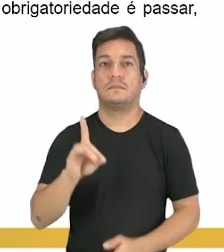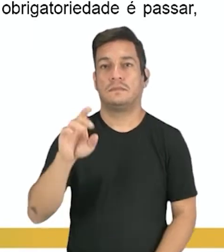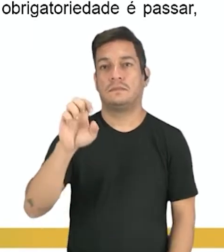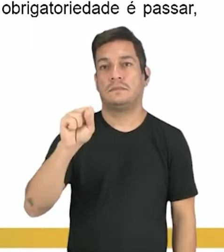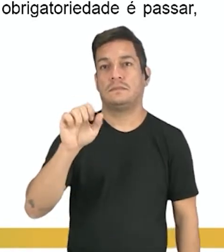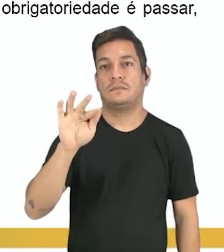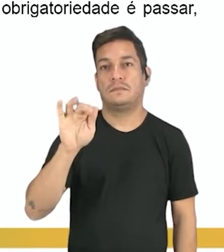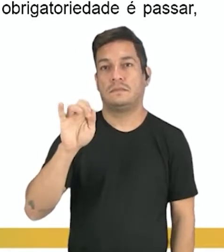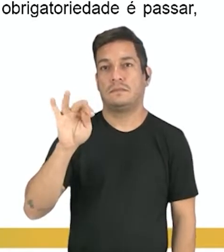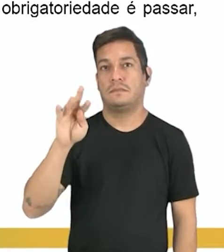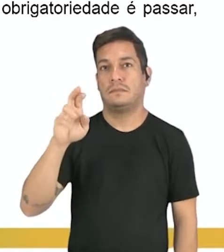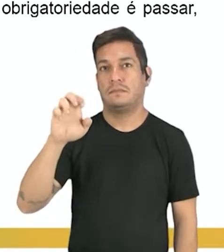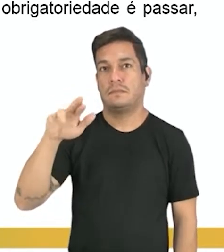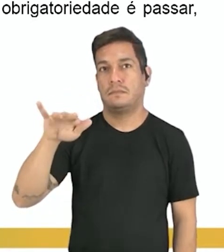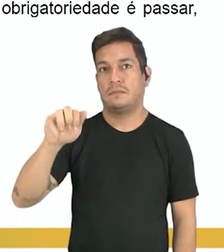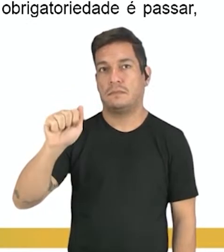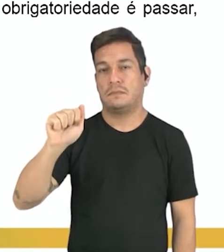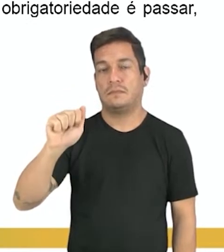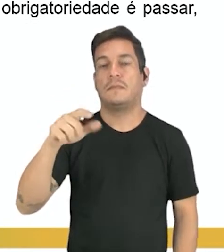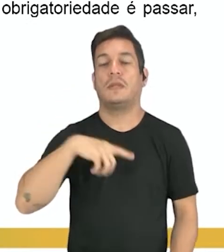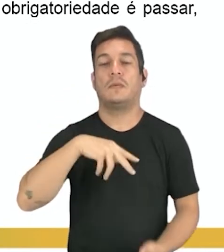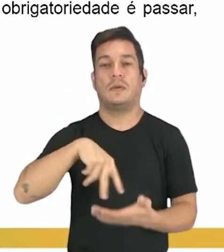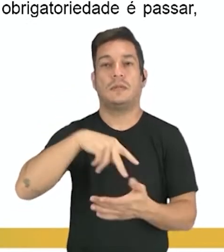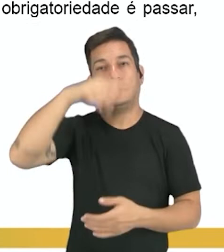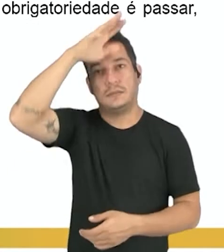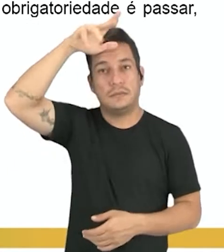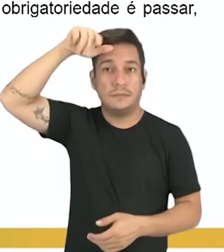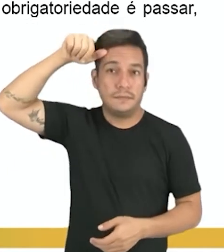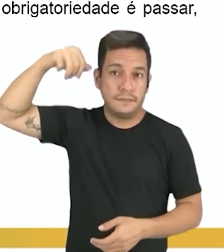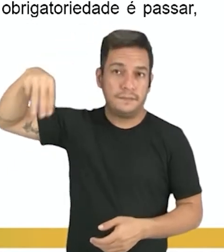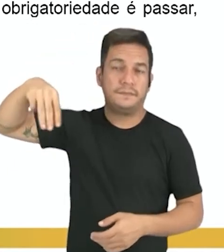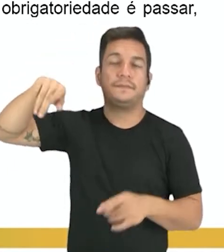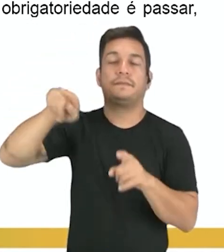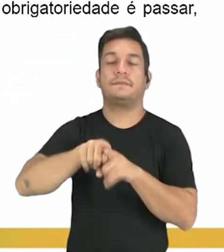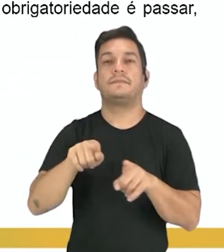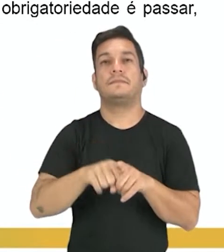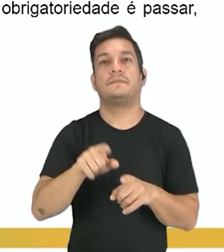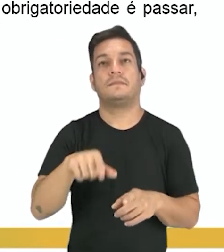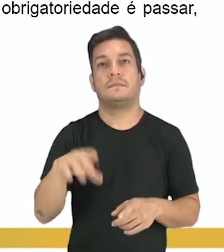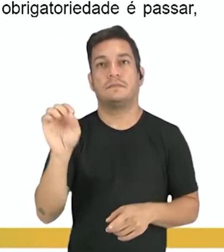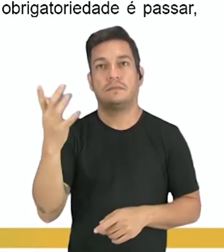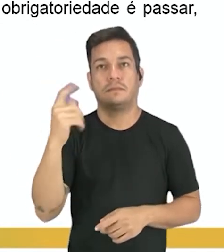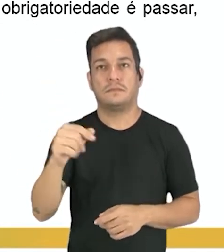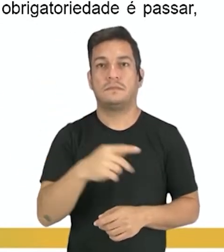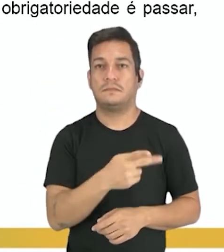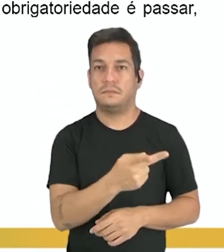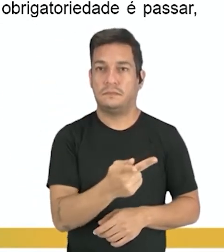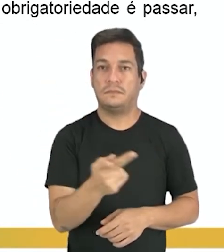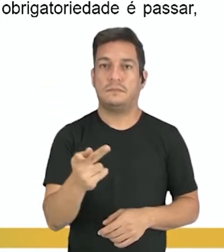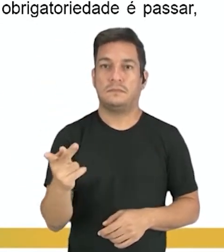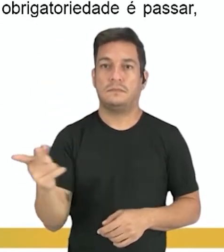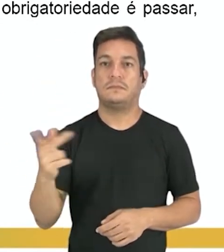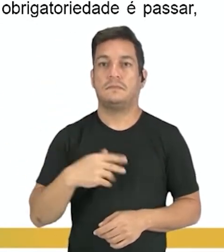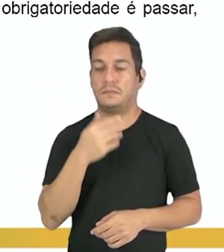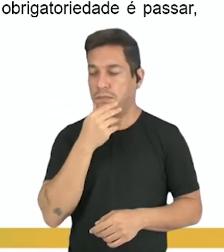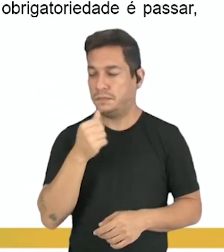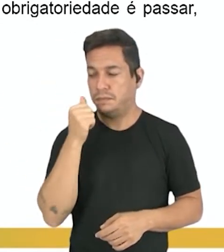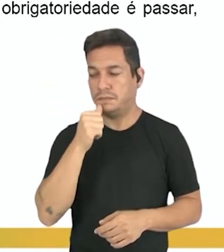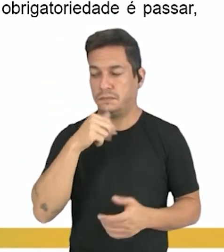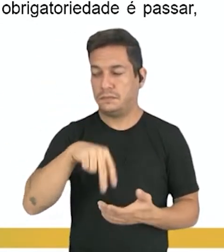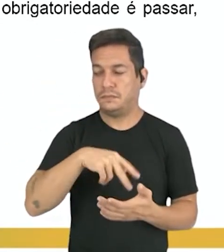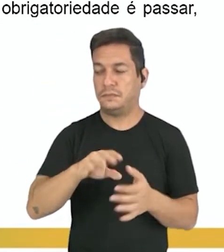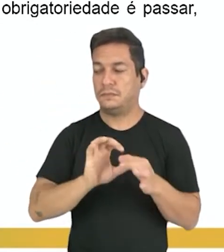desfeiteira é uma famosa dança da Amazônia essa dança é realizada por casais que dançam de forma livre